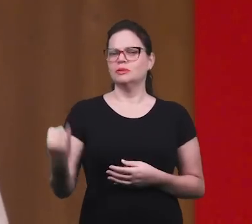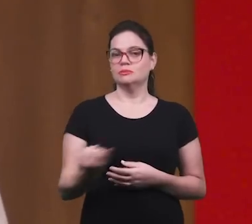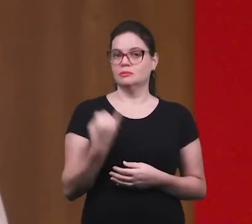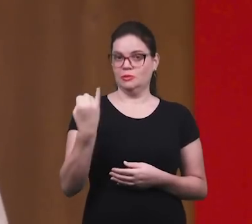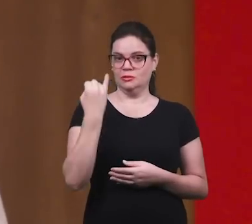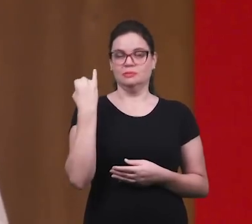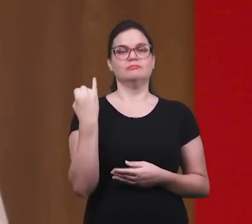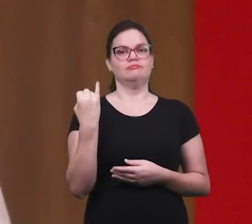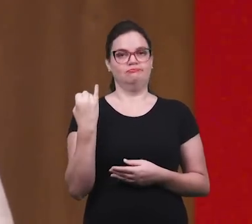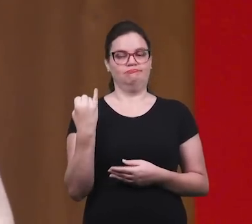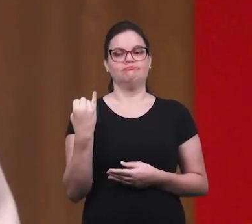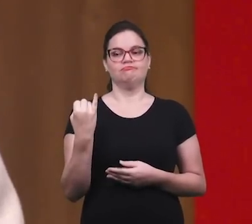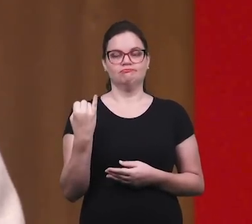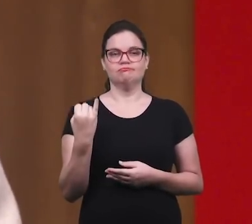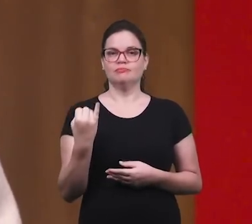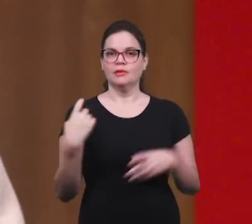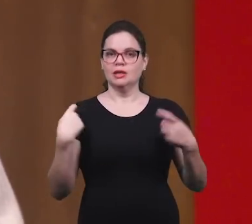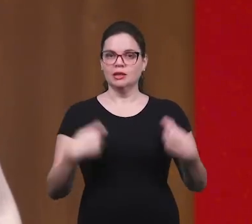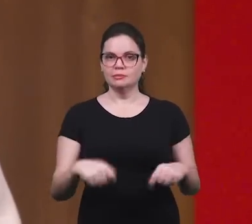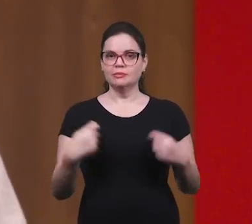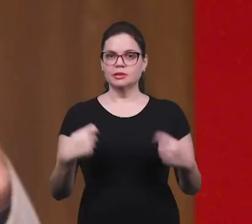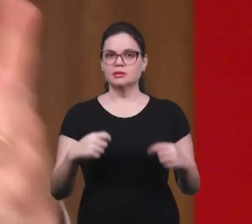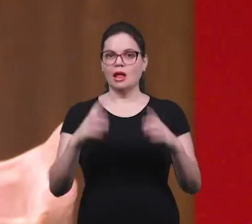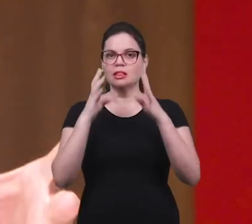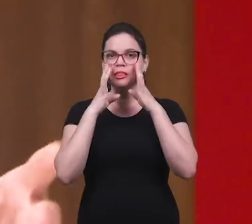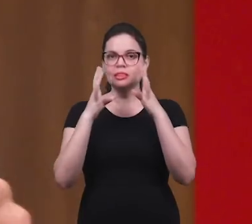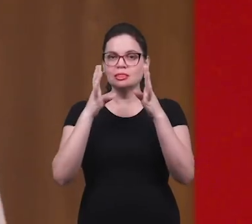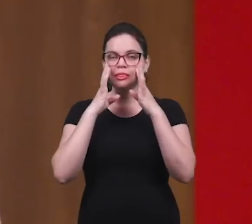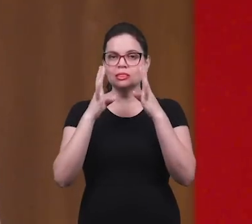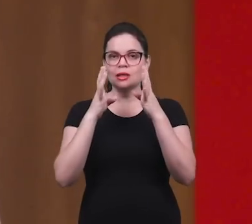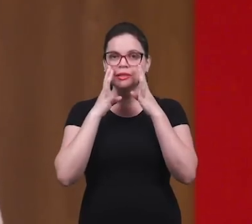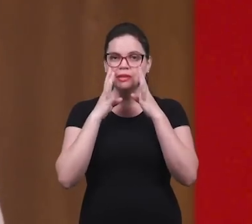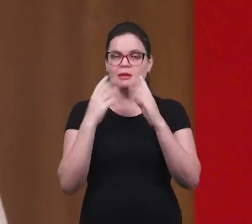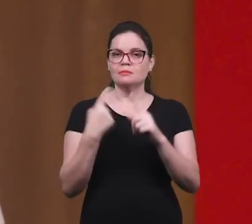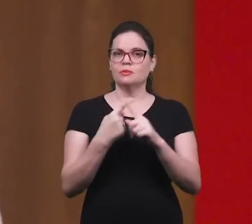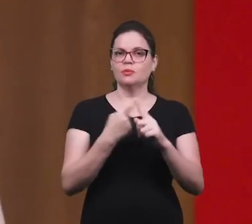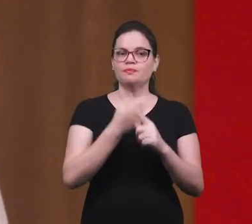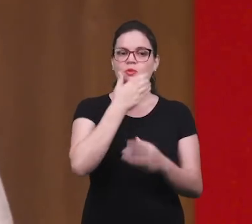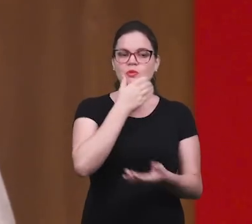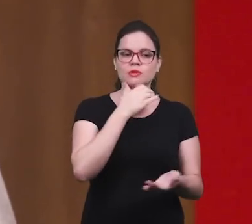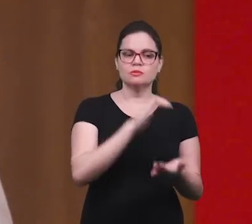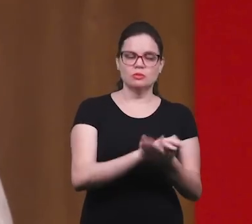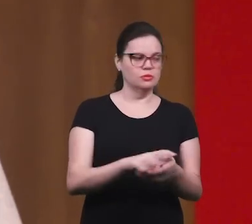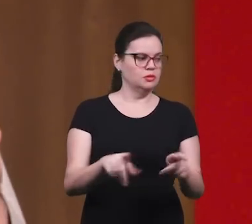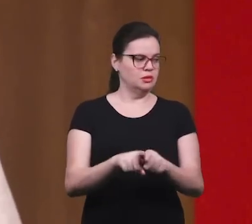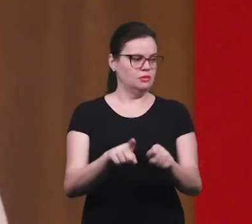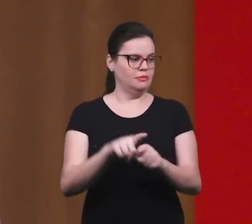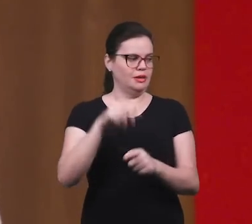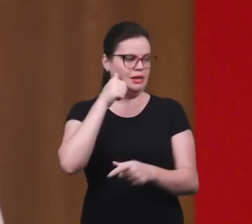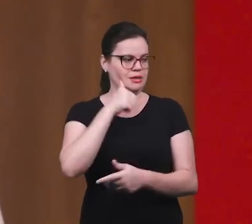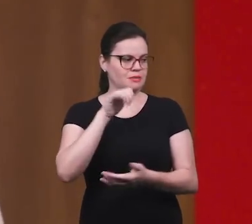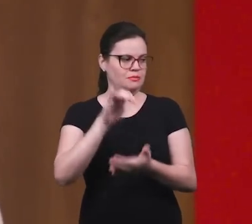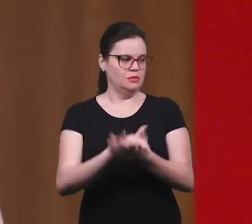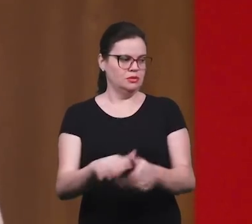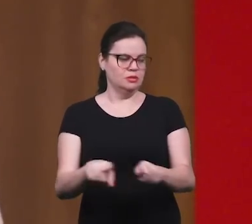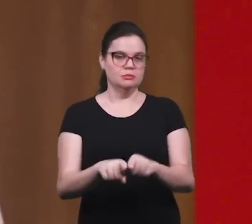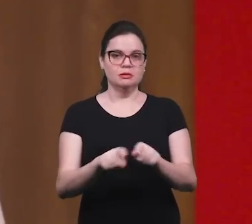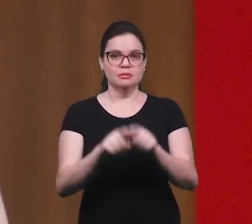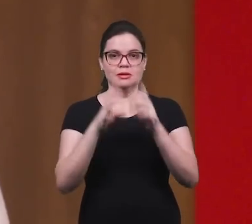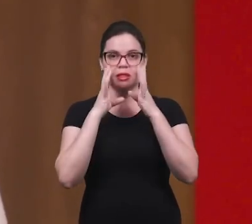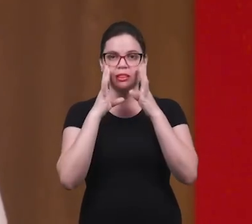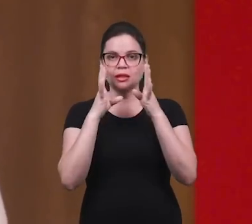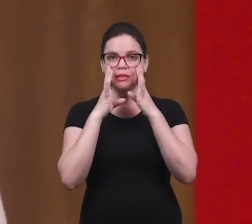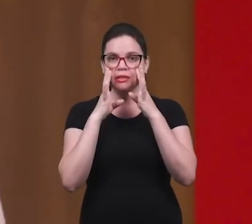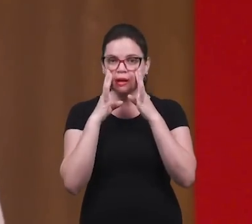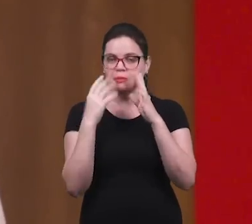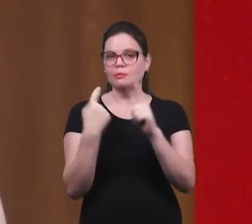deve ser observado pelo esposo e pela esposa também. E Deus, ele conhece a